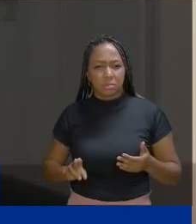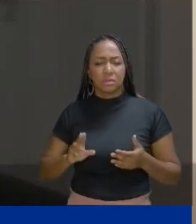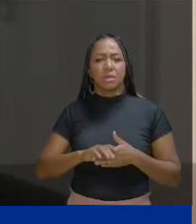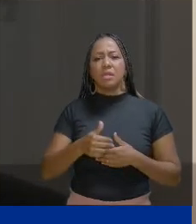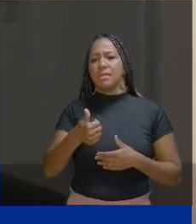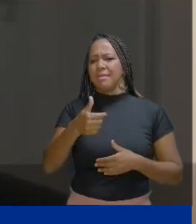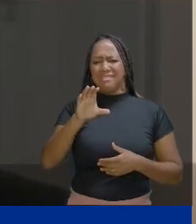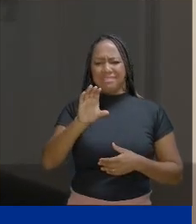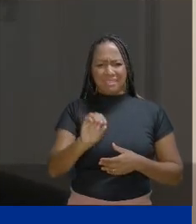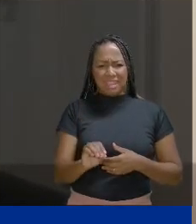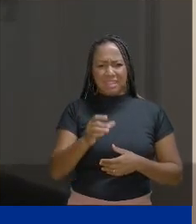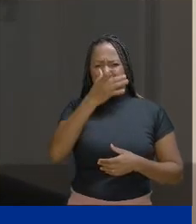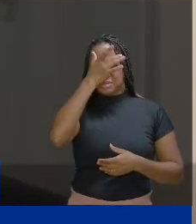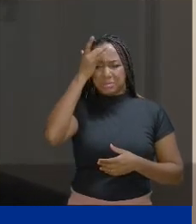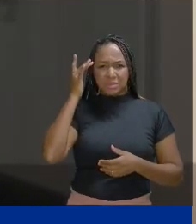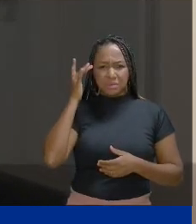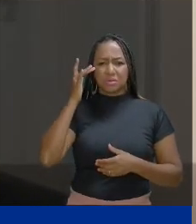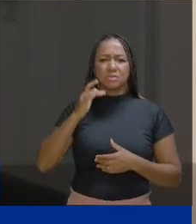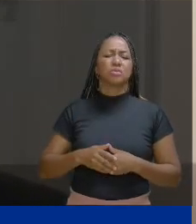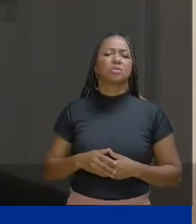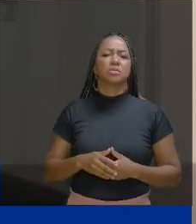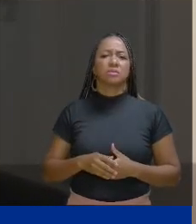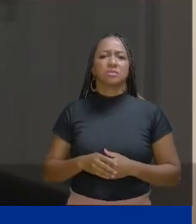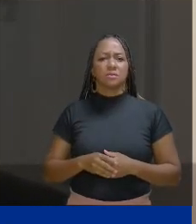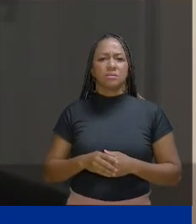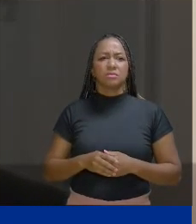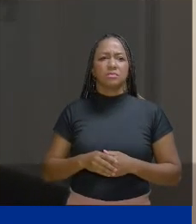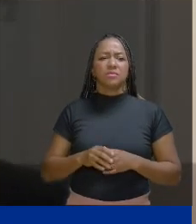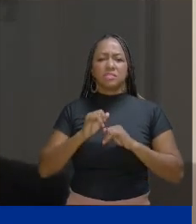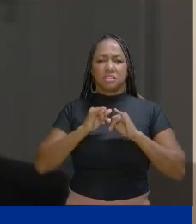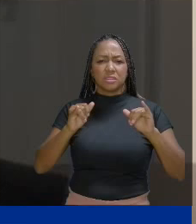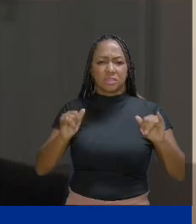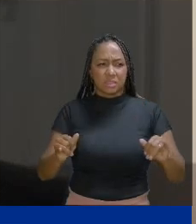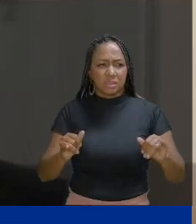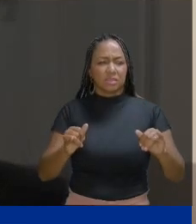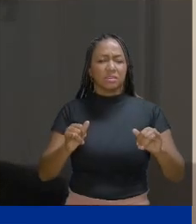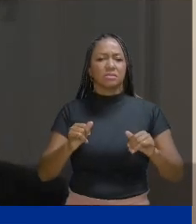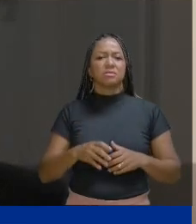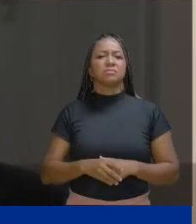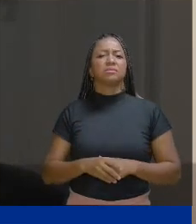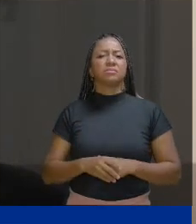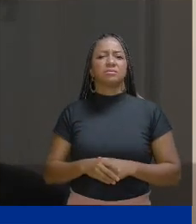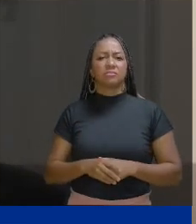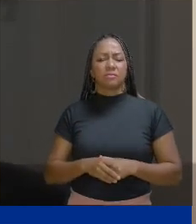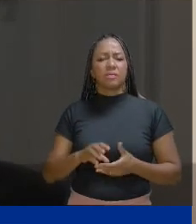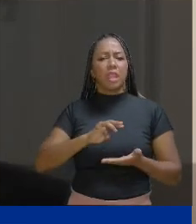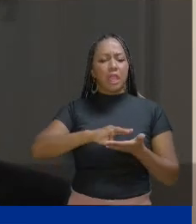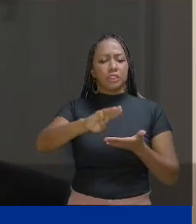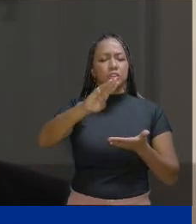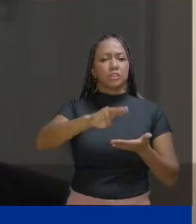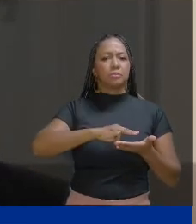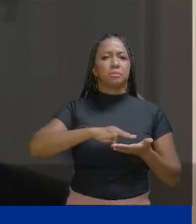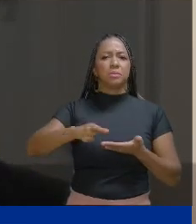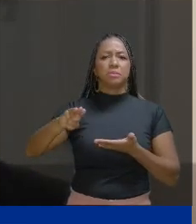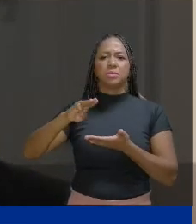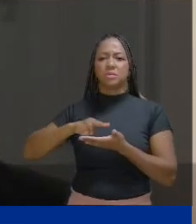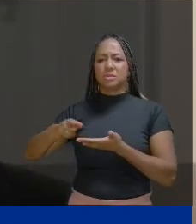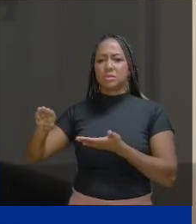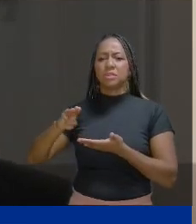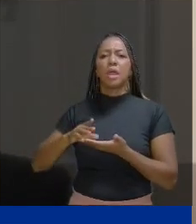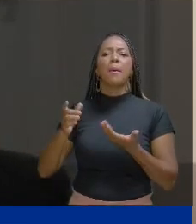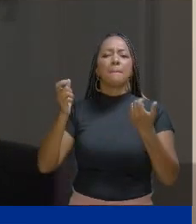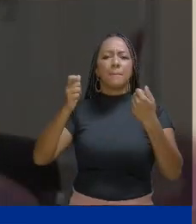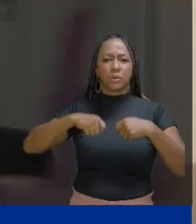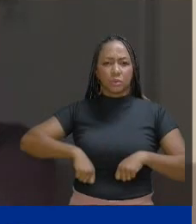totalizam 10 pessoas. E com todas as vênias excelências, dizer que as mensagens, é